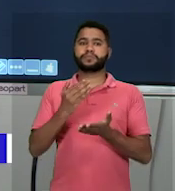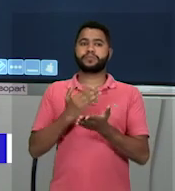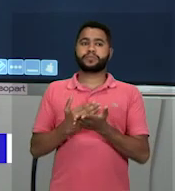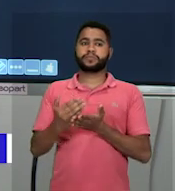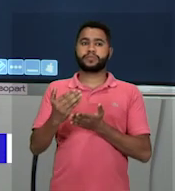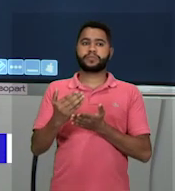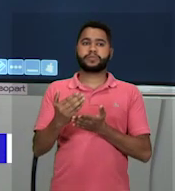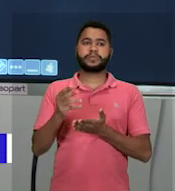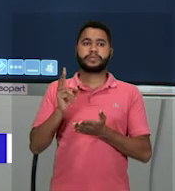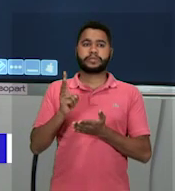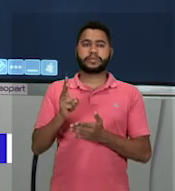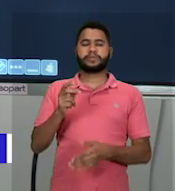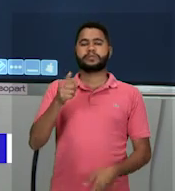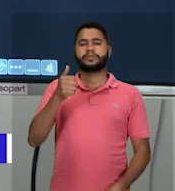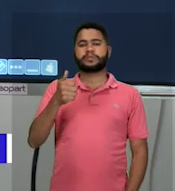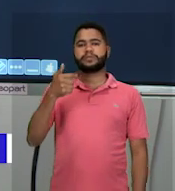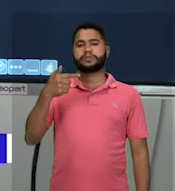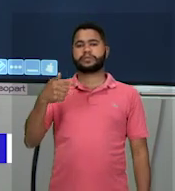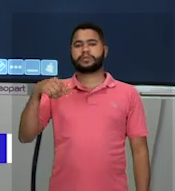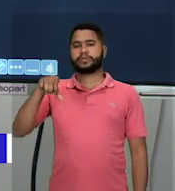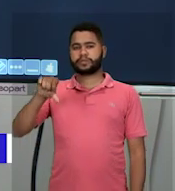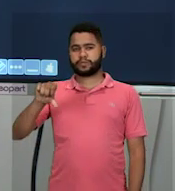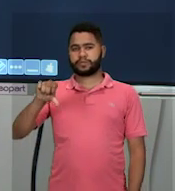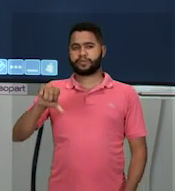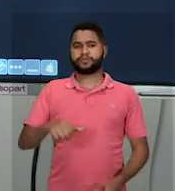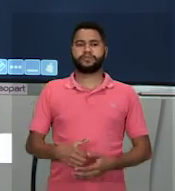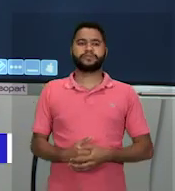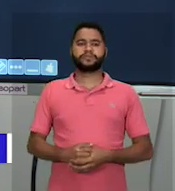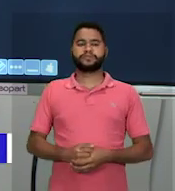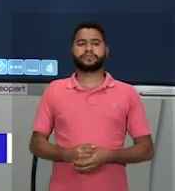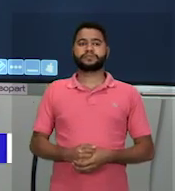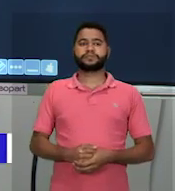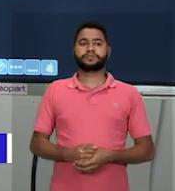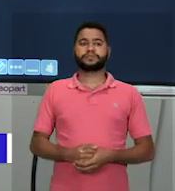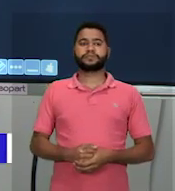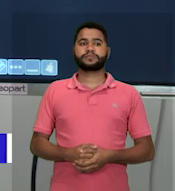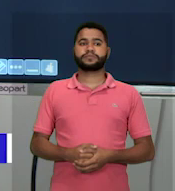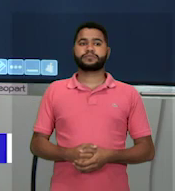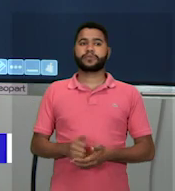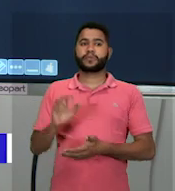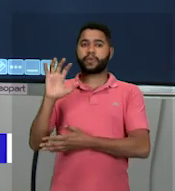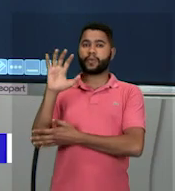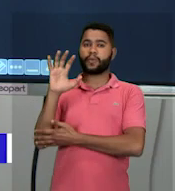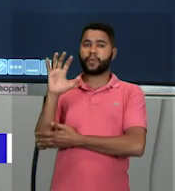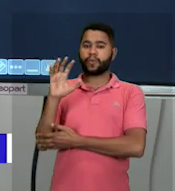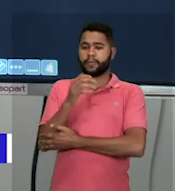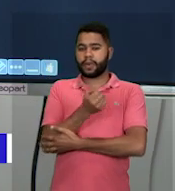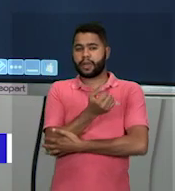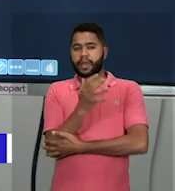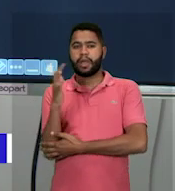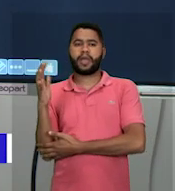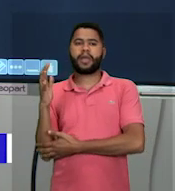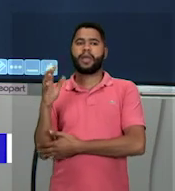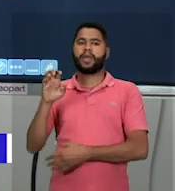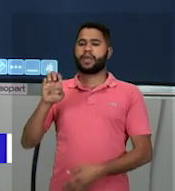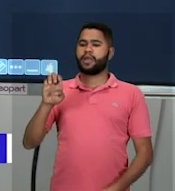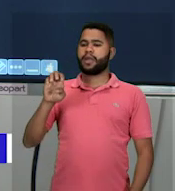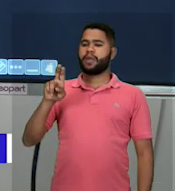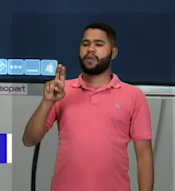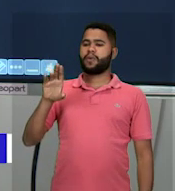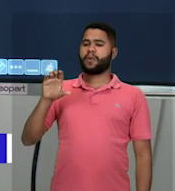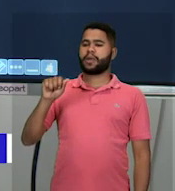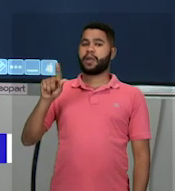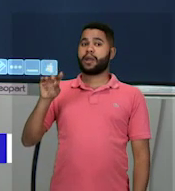questão 179. Um pé de eucalipto em idade adequada para o corte rende,